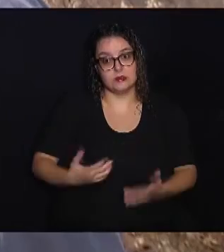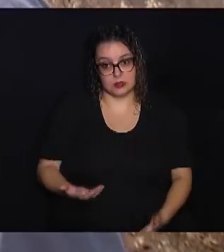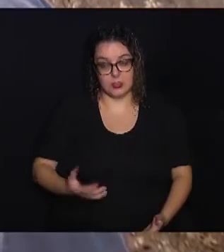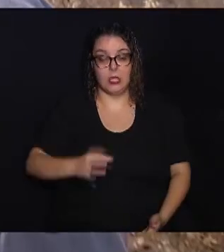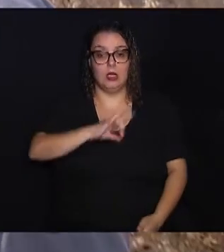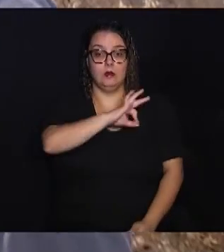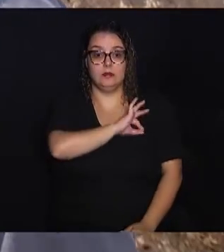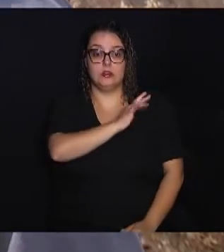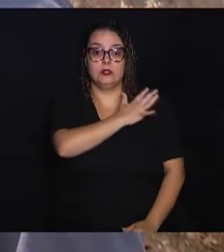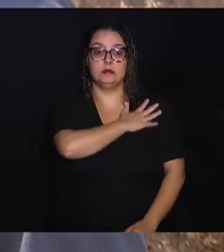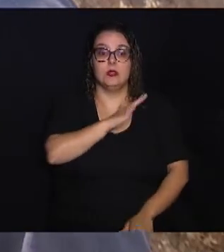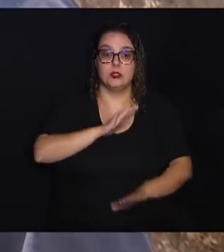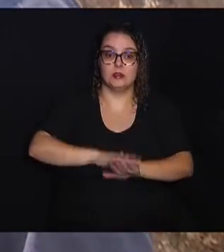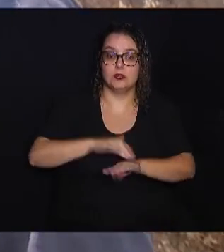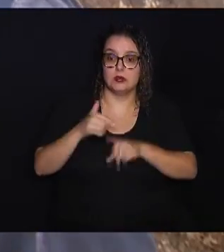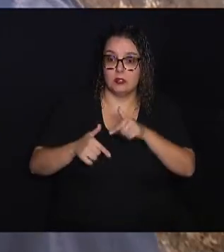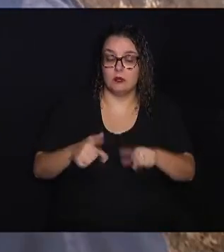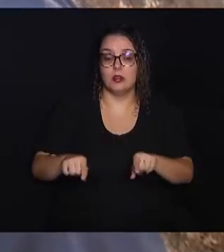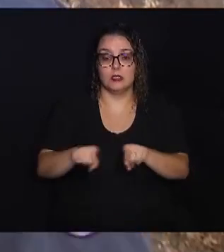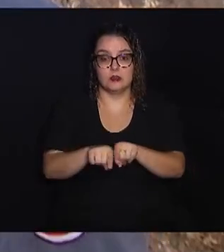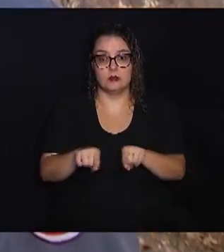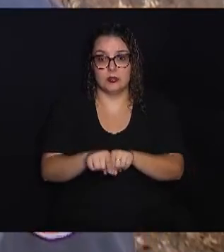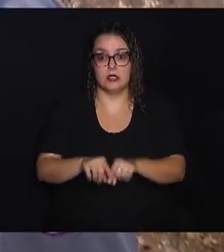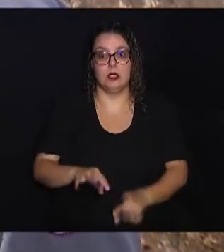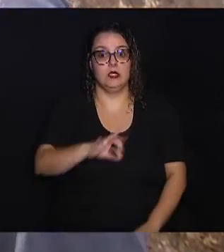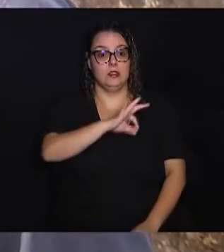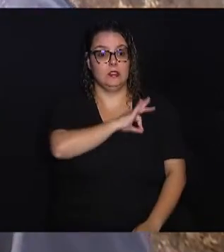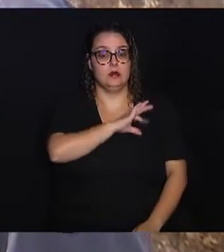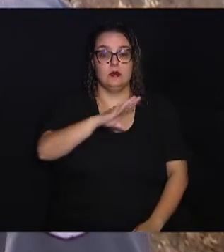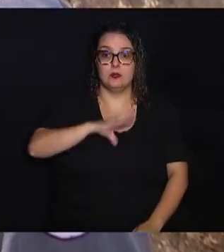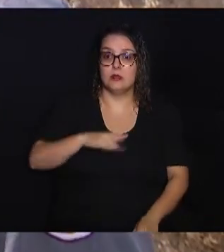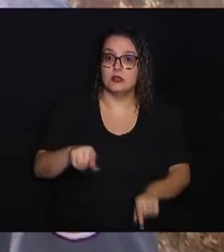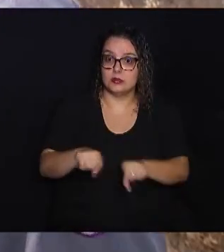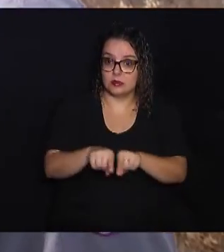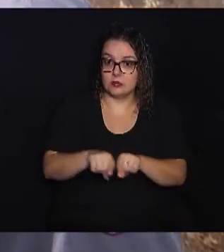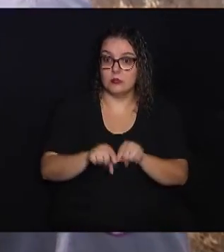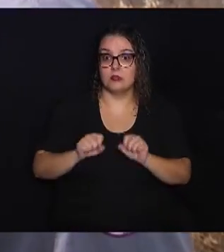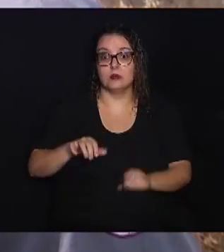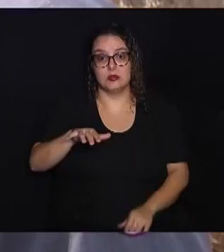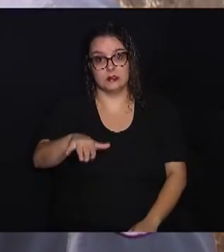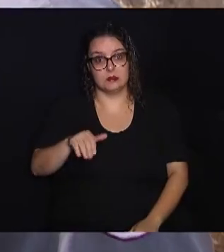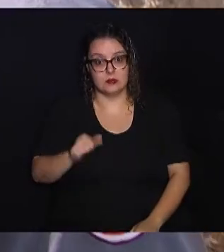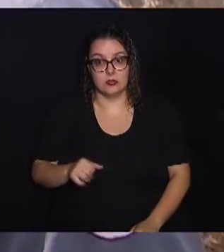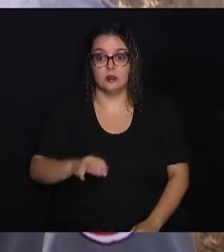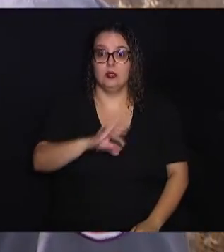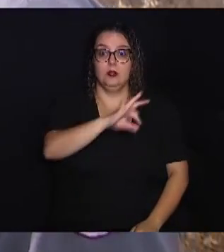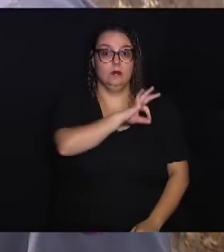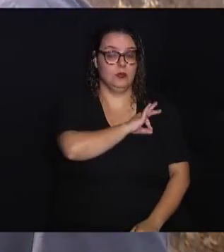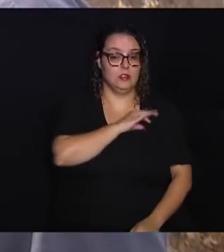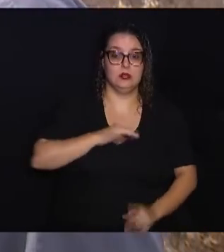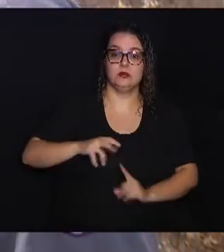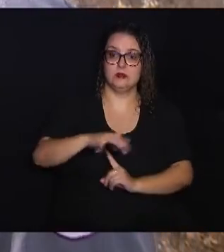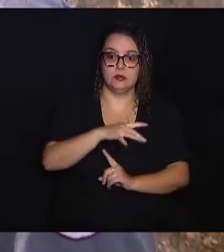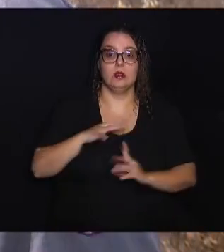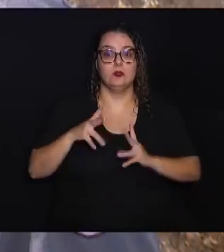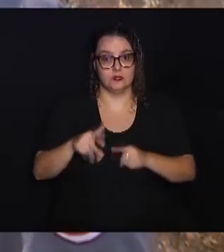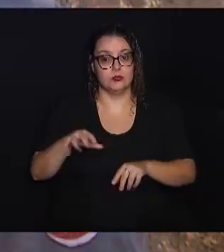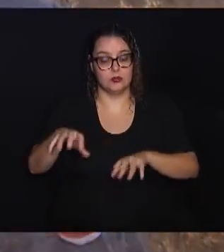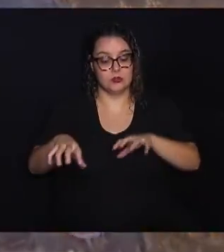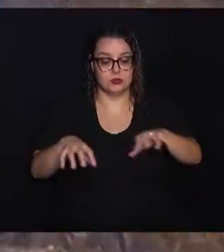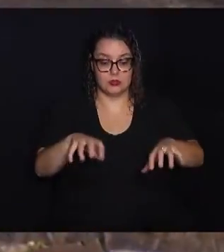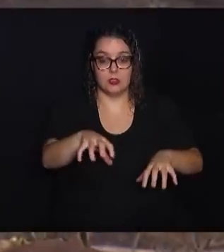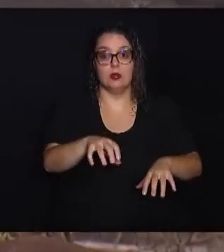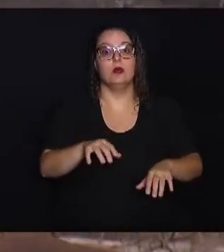Militar ela atua também, as guardas municipais dos municípios também podem ser acionada, Polícia Ambiental, todos esses órgãos